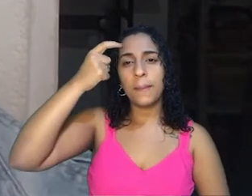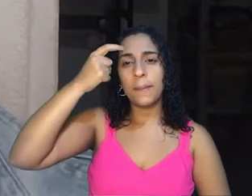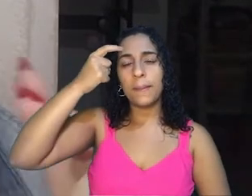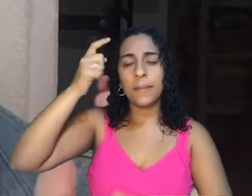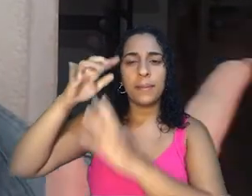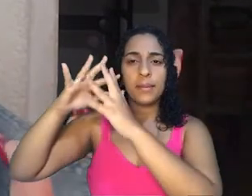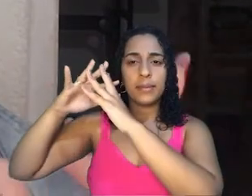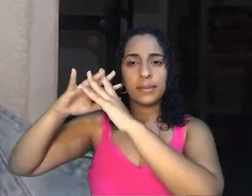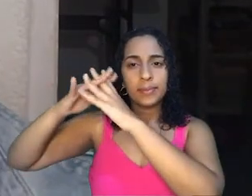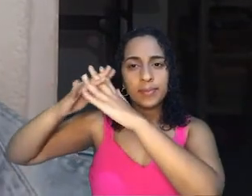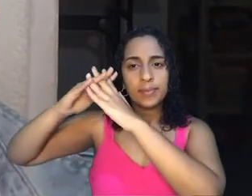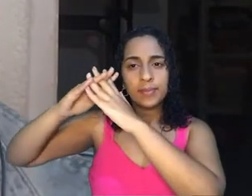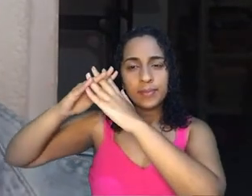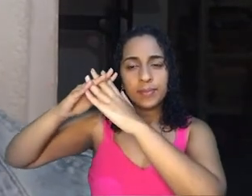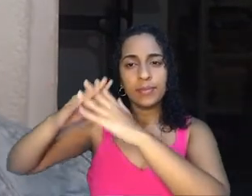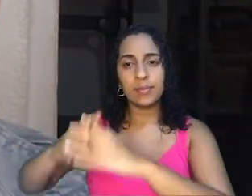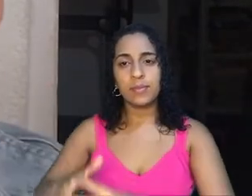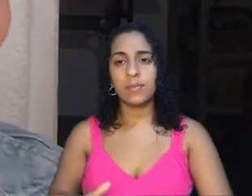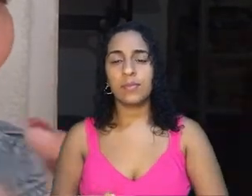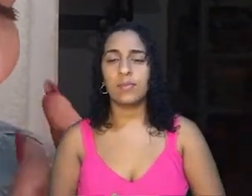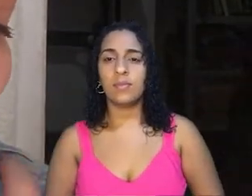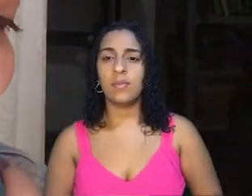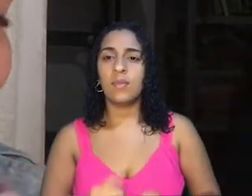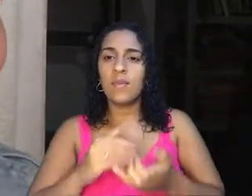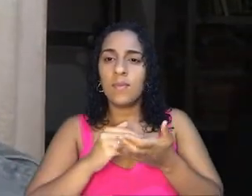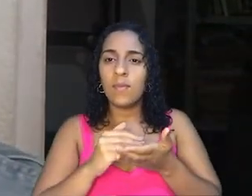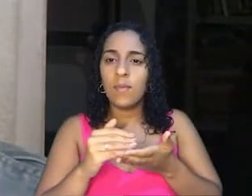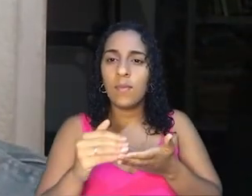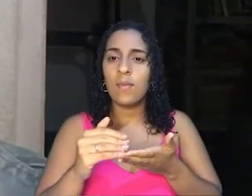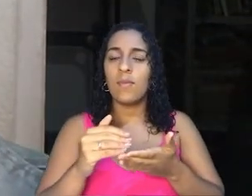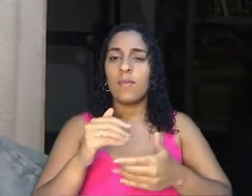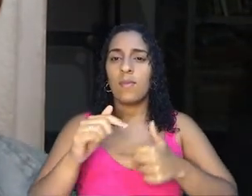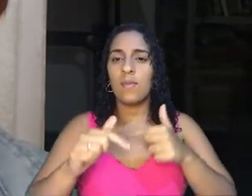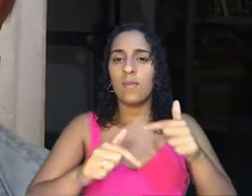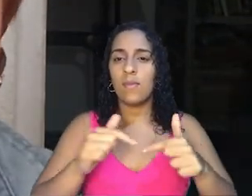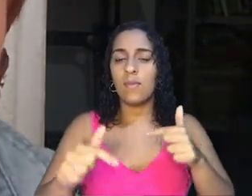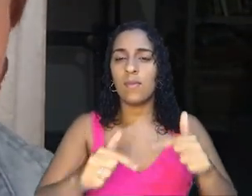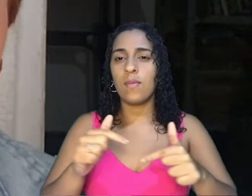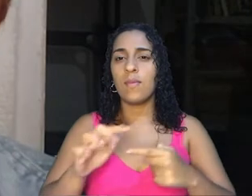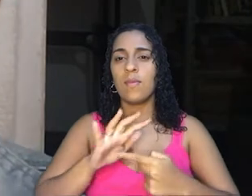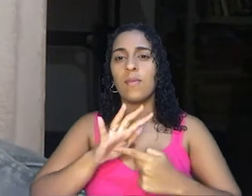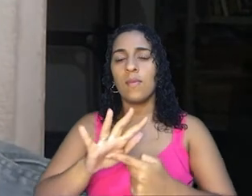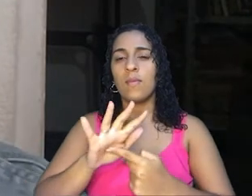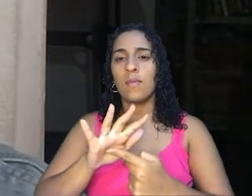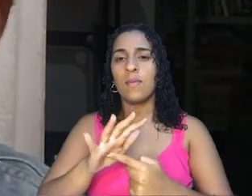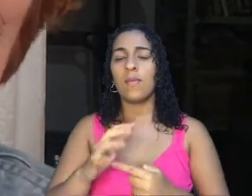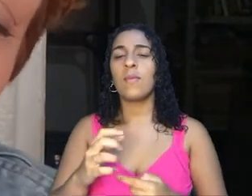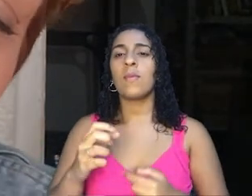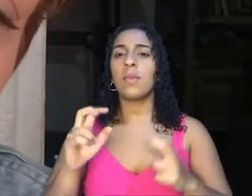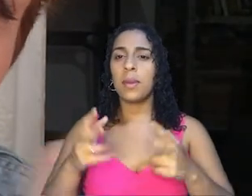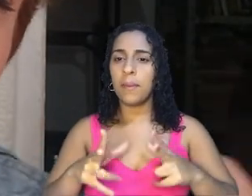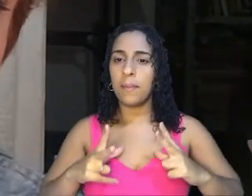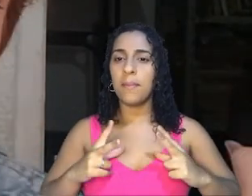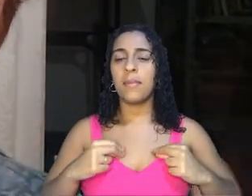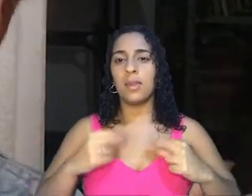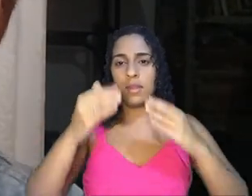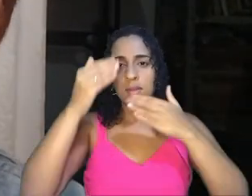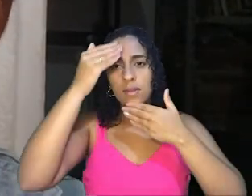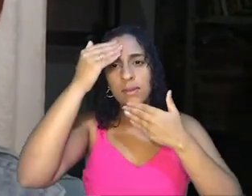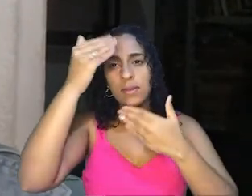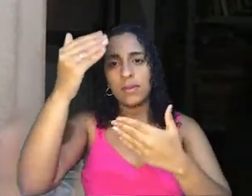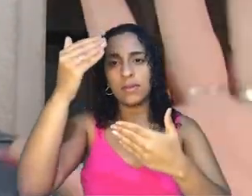repensar e colocar elas a superfície um destaque que merece que merecemos Muito